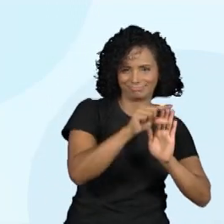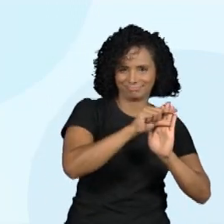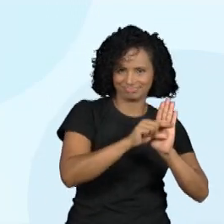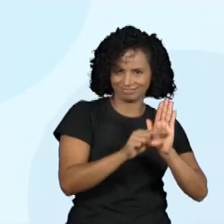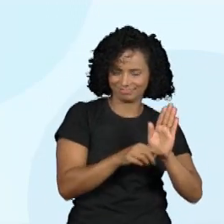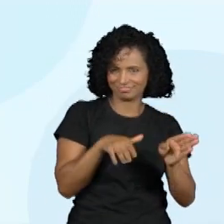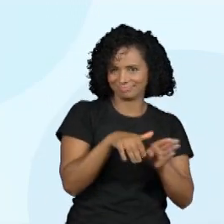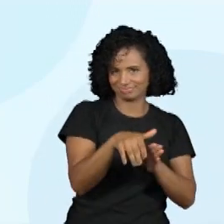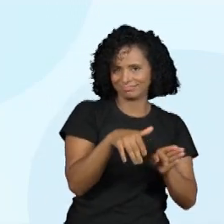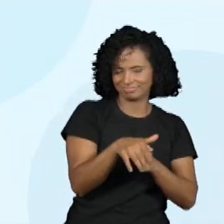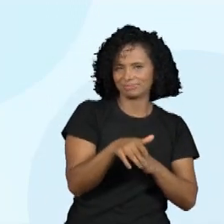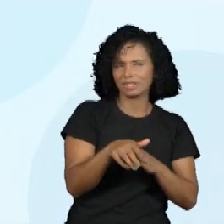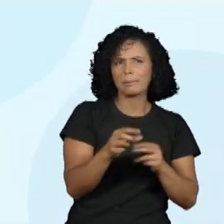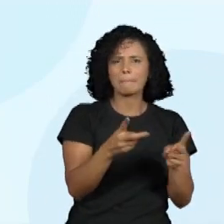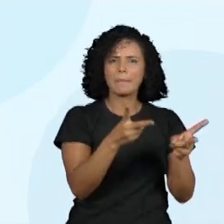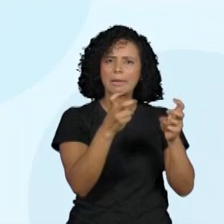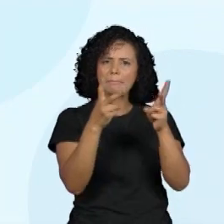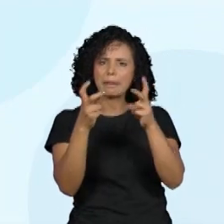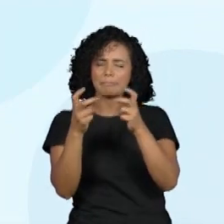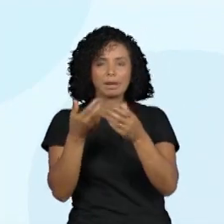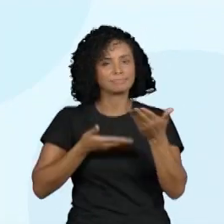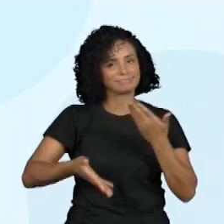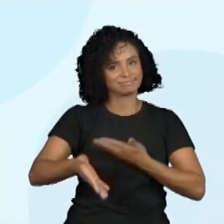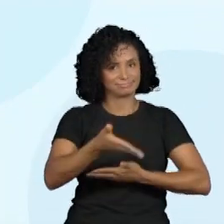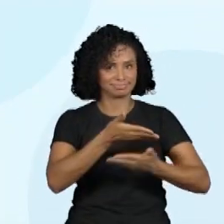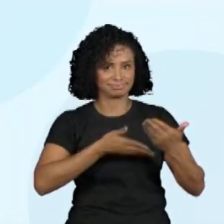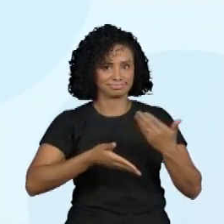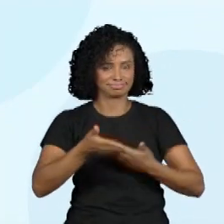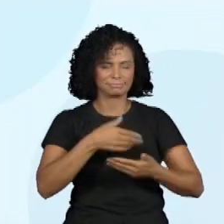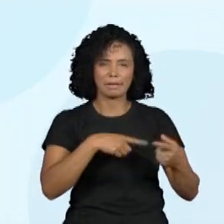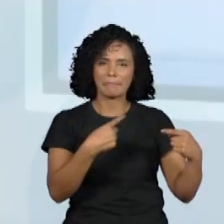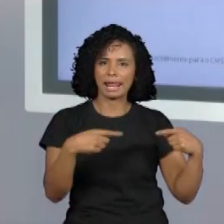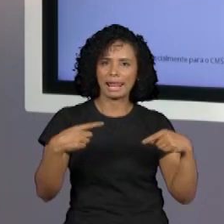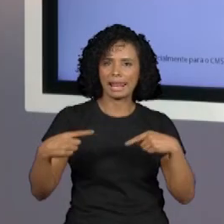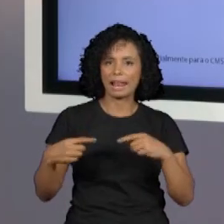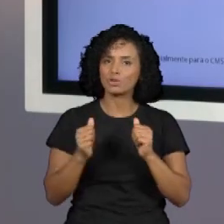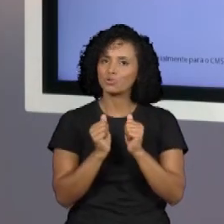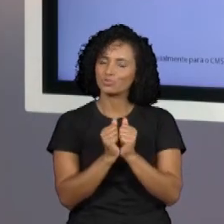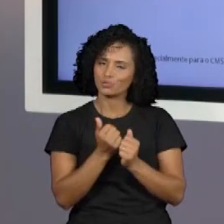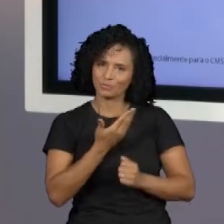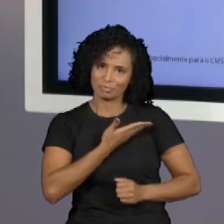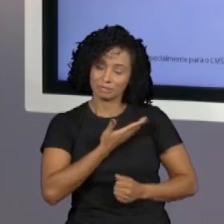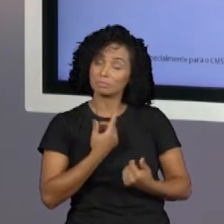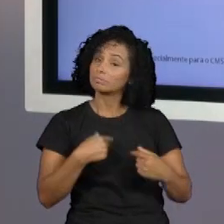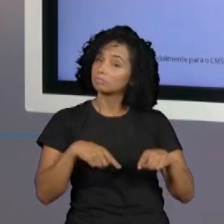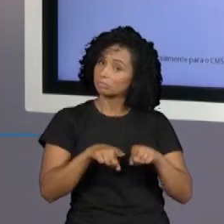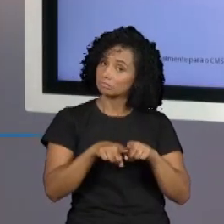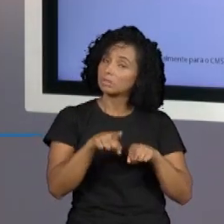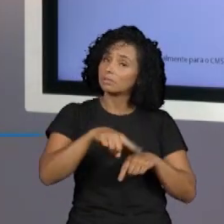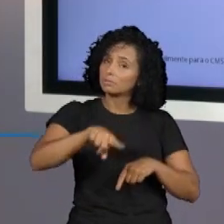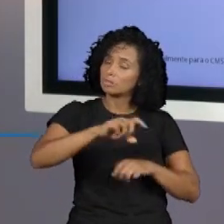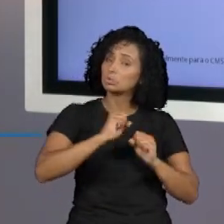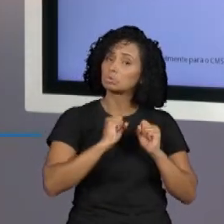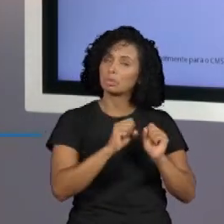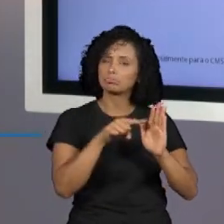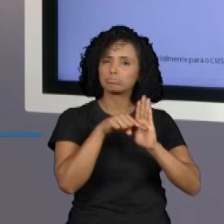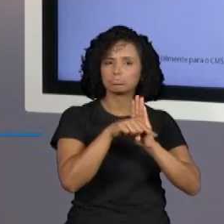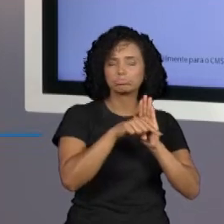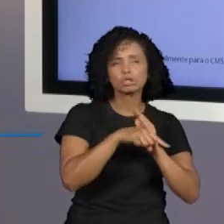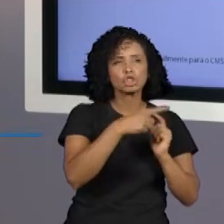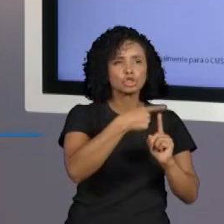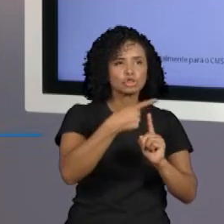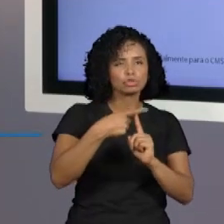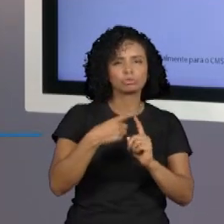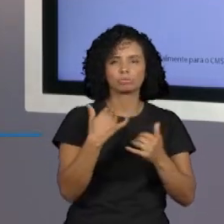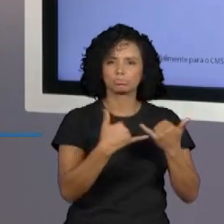sua turma. Então, olha só, você pode pesquisar outros tipos de brincadeiras e visualizar como